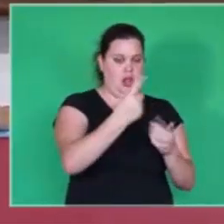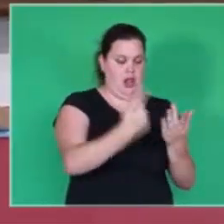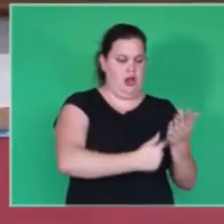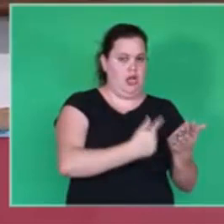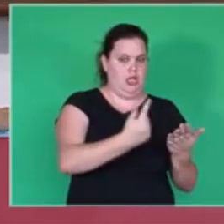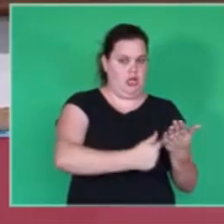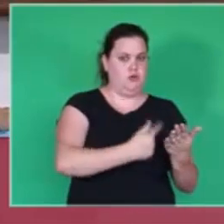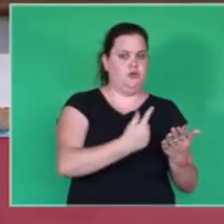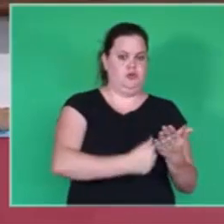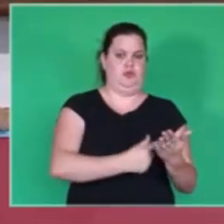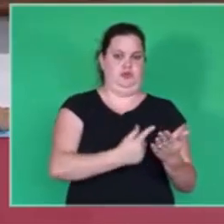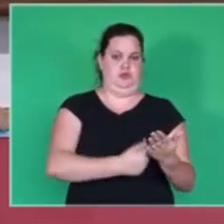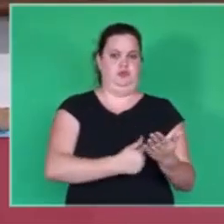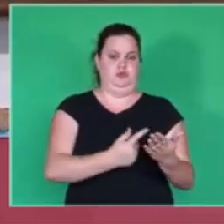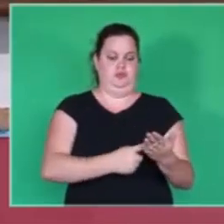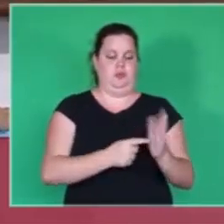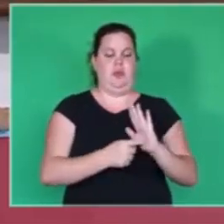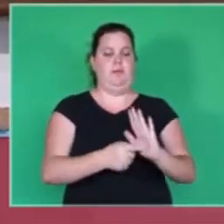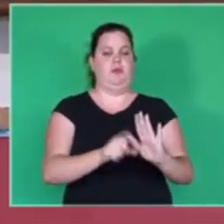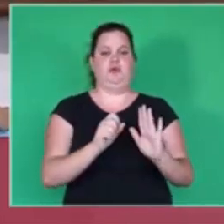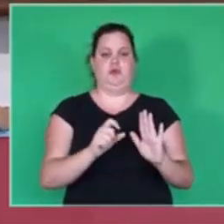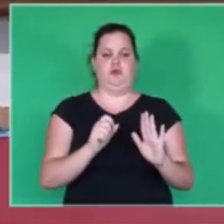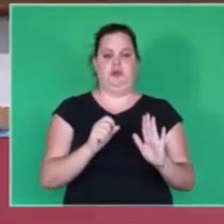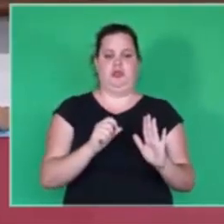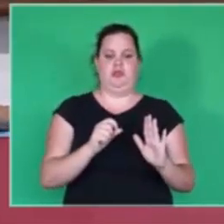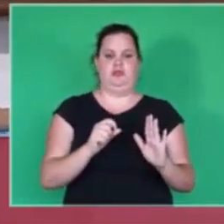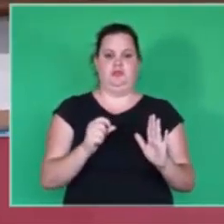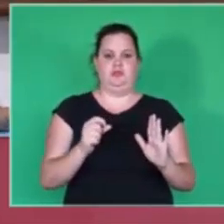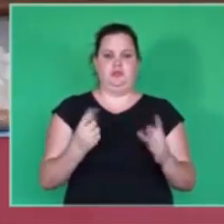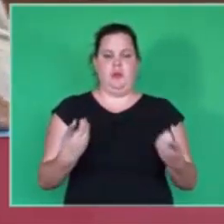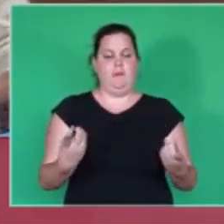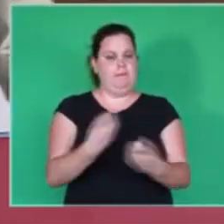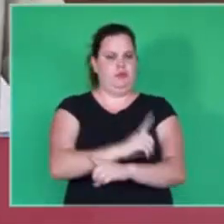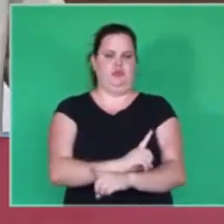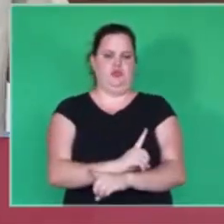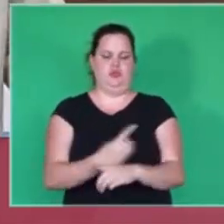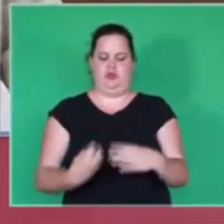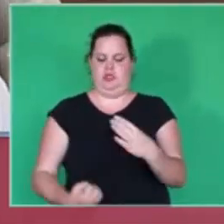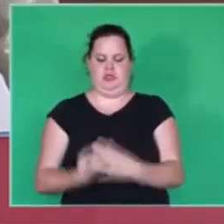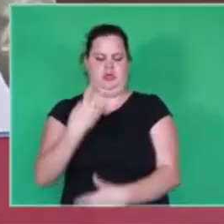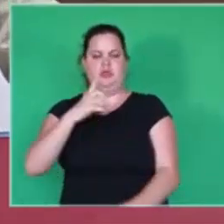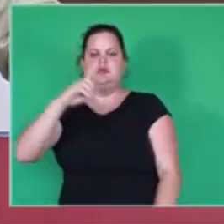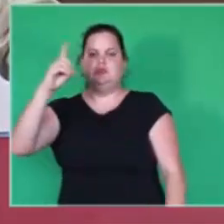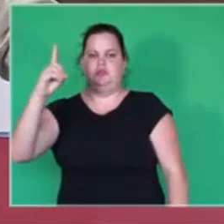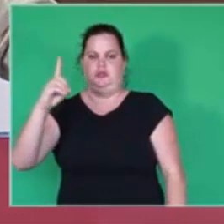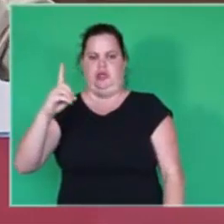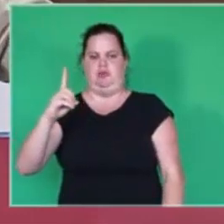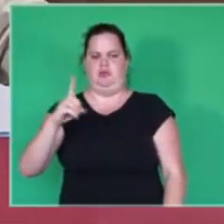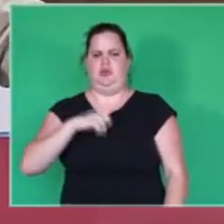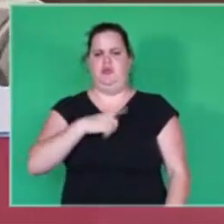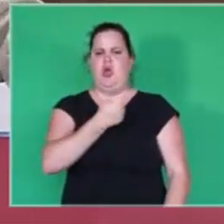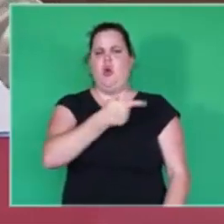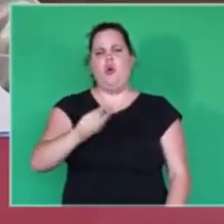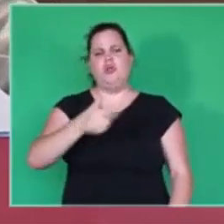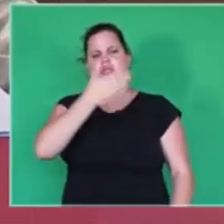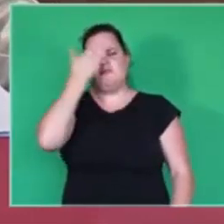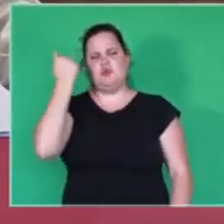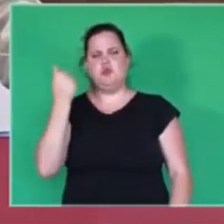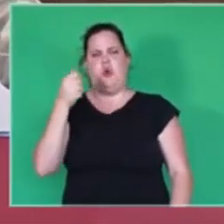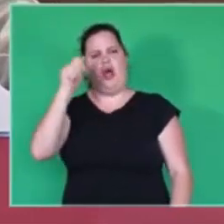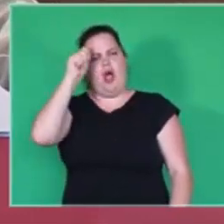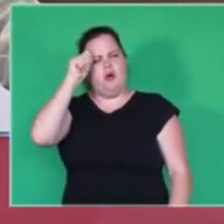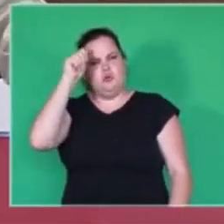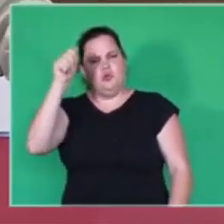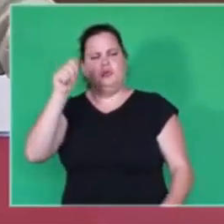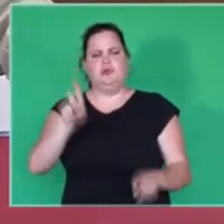combatiam, por exemplo, Orígenes e outros mais, escritores, tem as escritas até